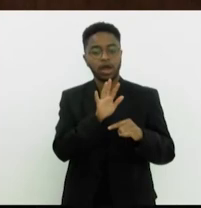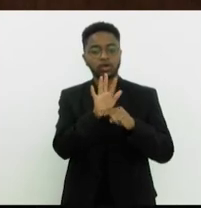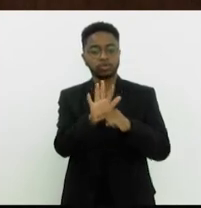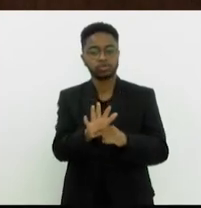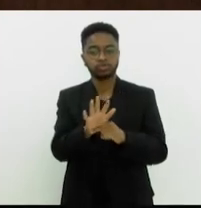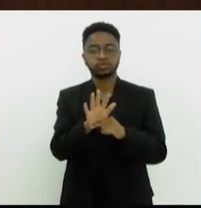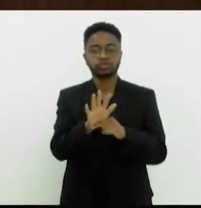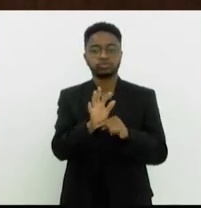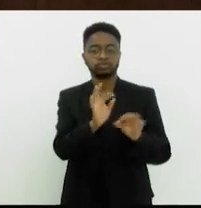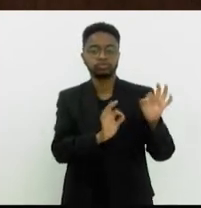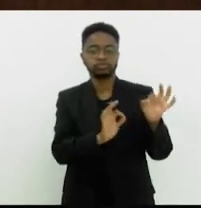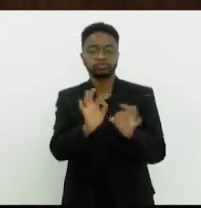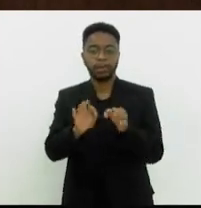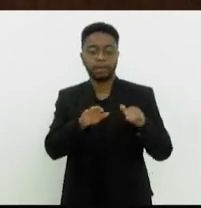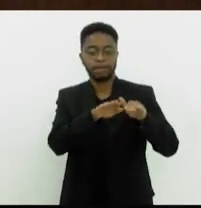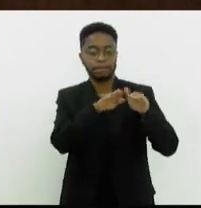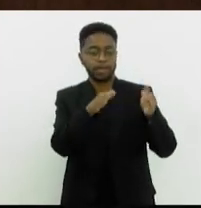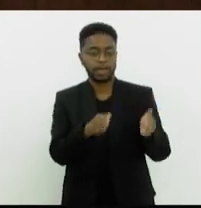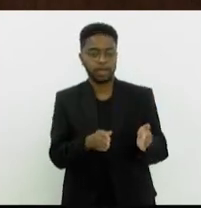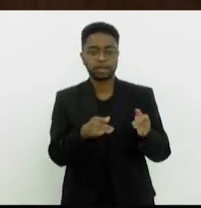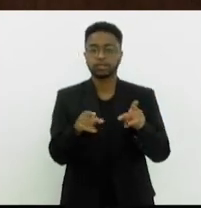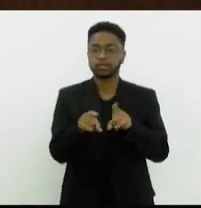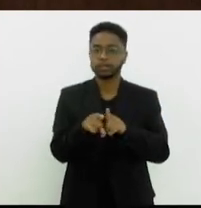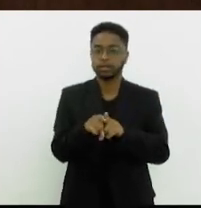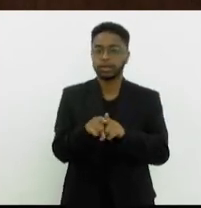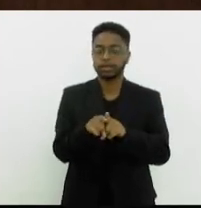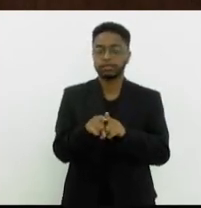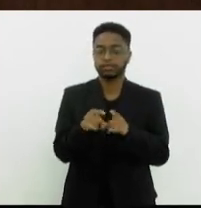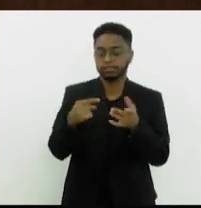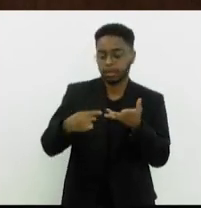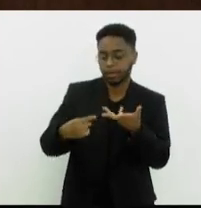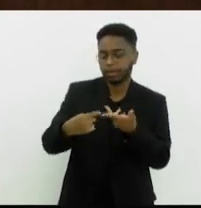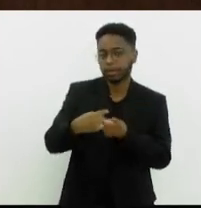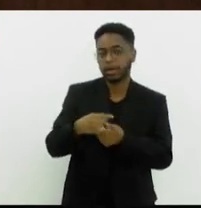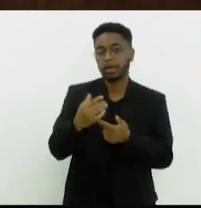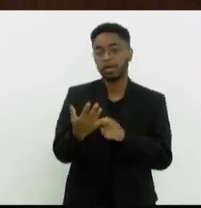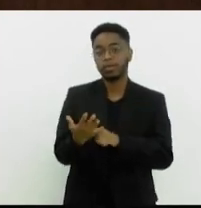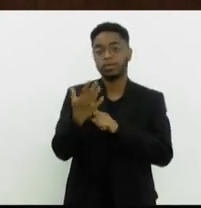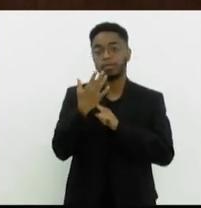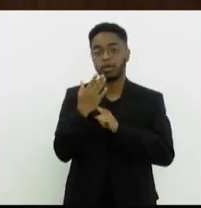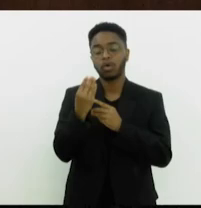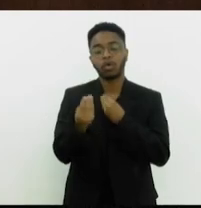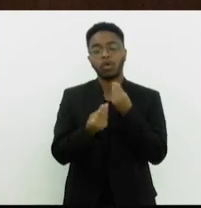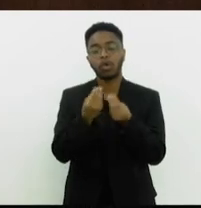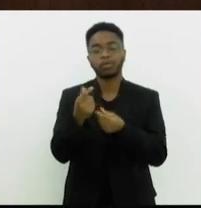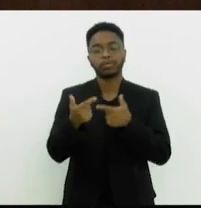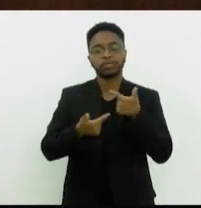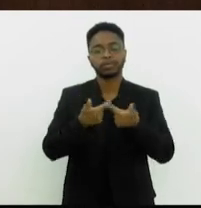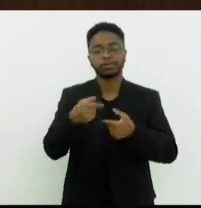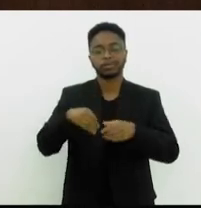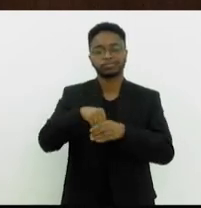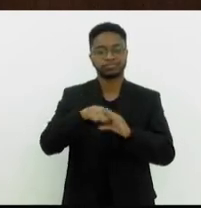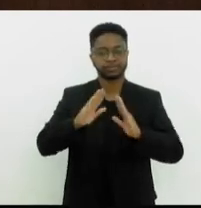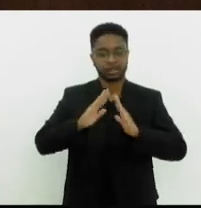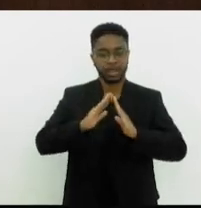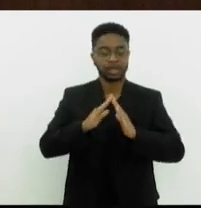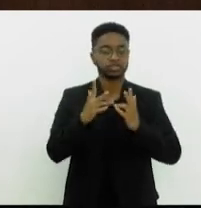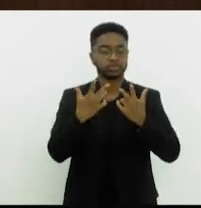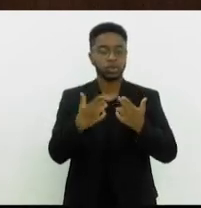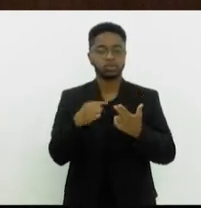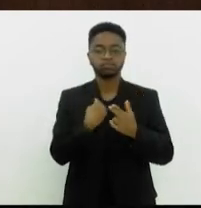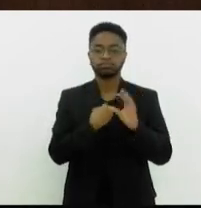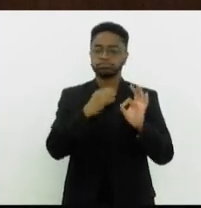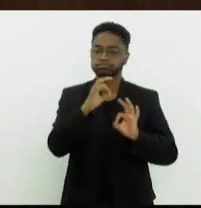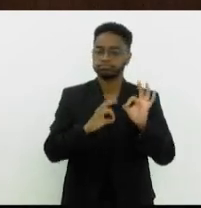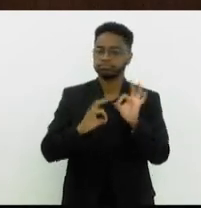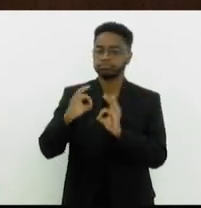alinhar as carteiras na sala de aula. Tudo isso para mostrar como a gente faz em casa, assim como a gente gosta de organizar um